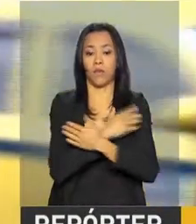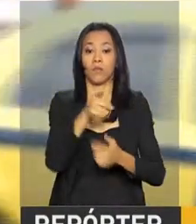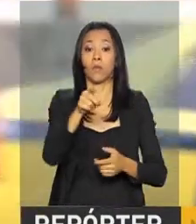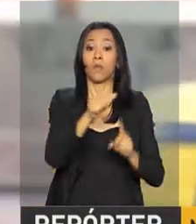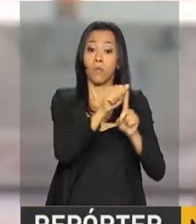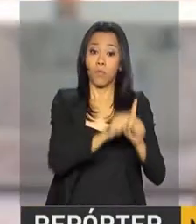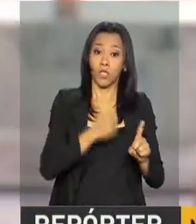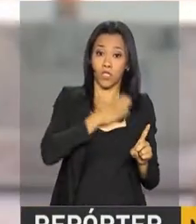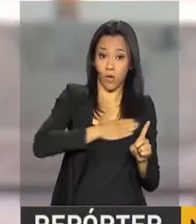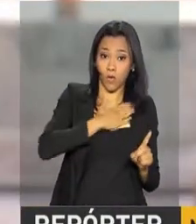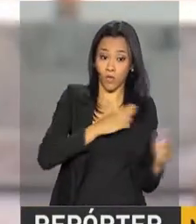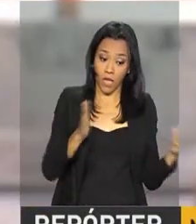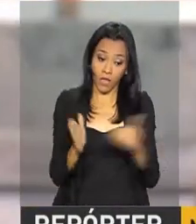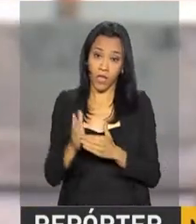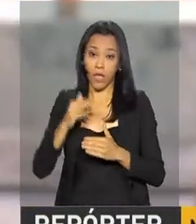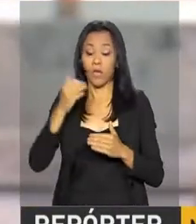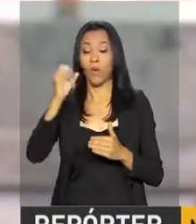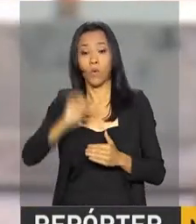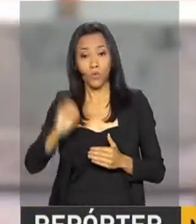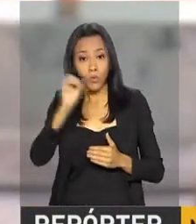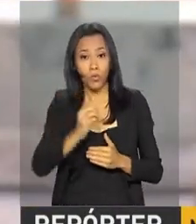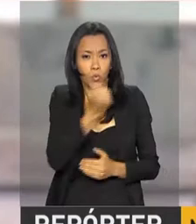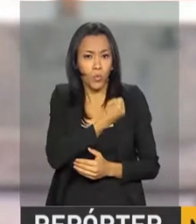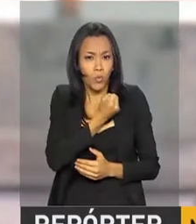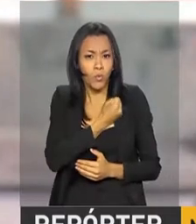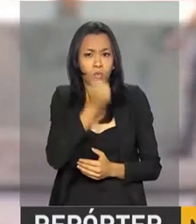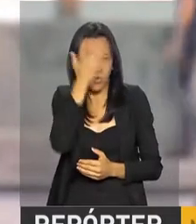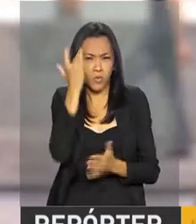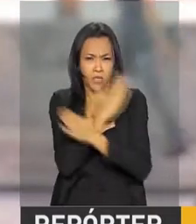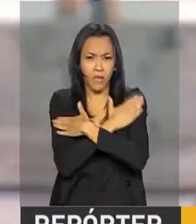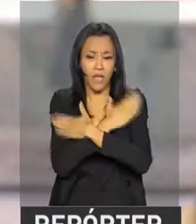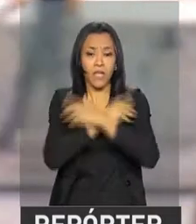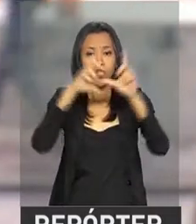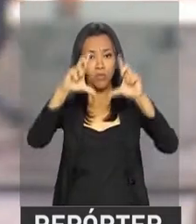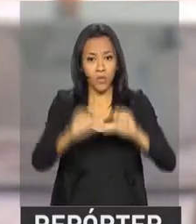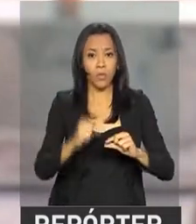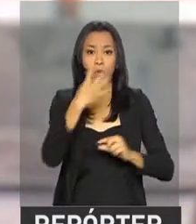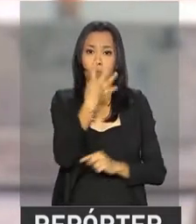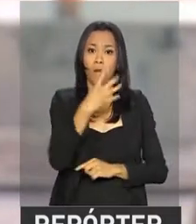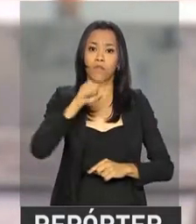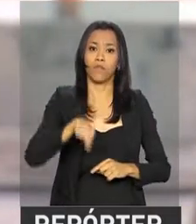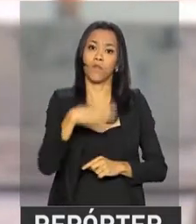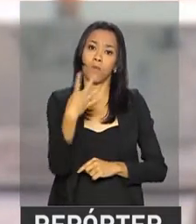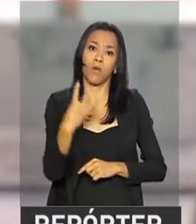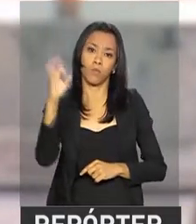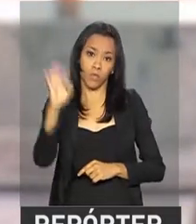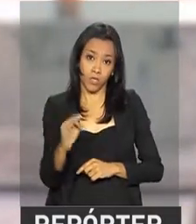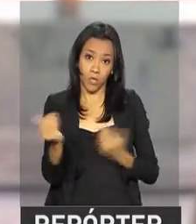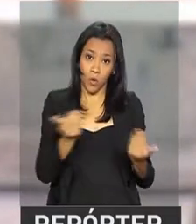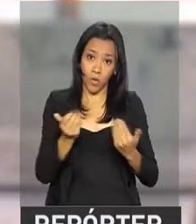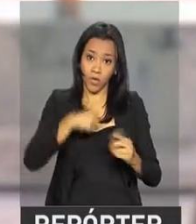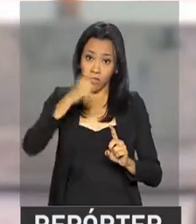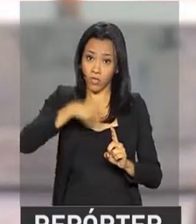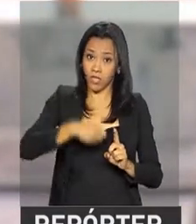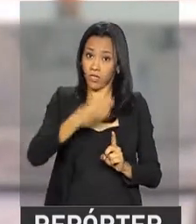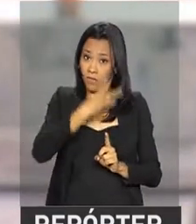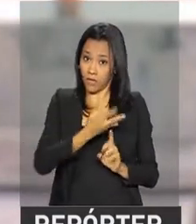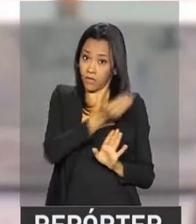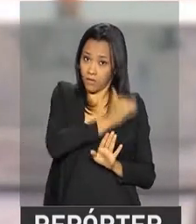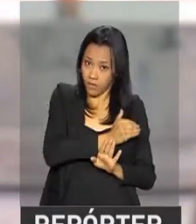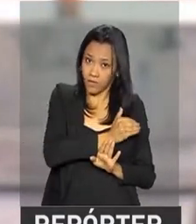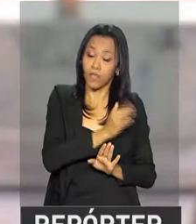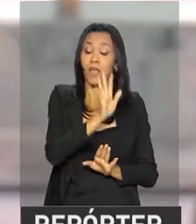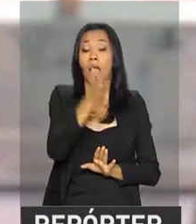deste ano o número de desempregados no país caiu 4,4 por cento em relação ao trimestre anterior já a